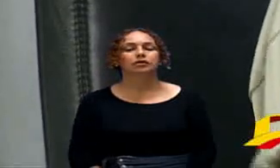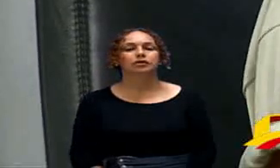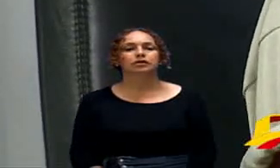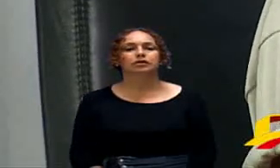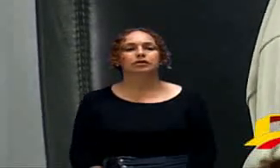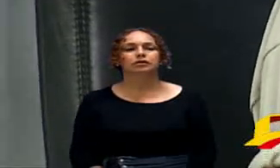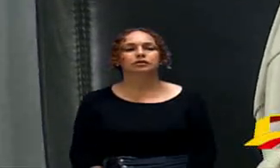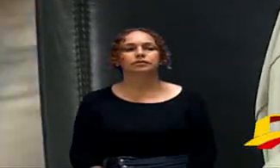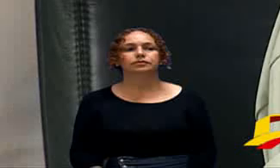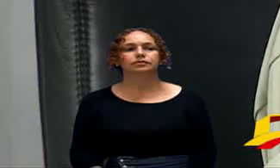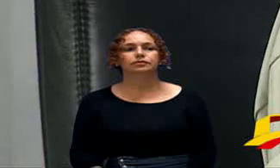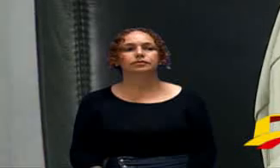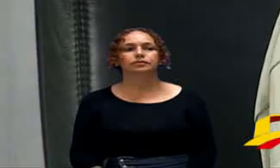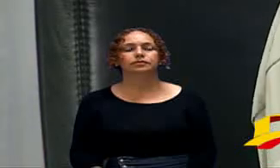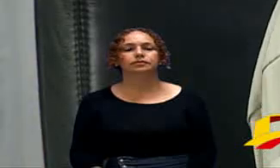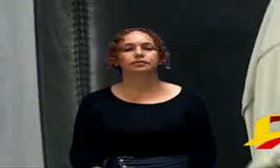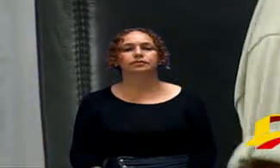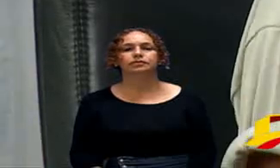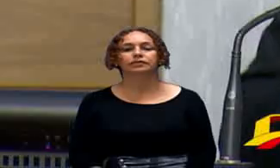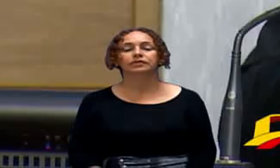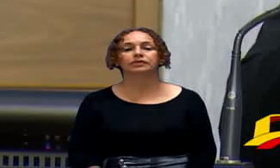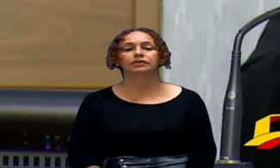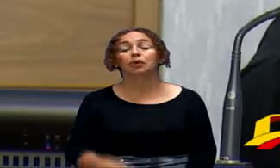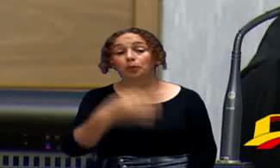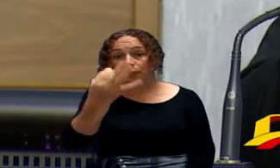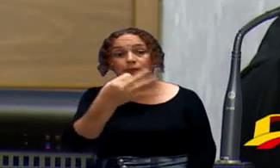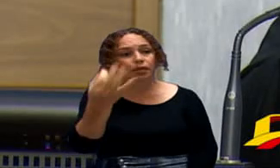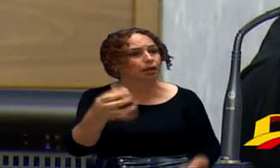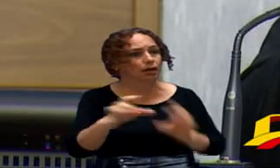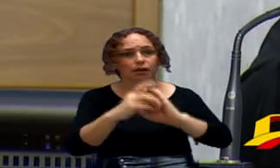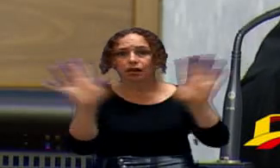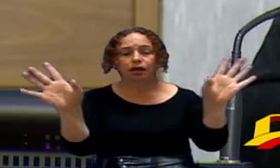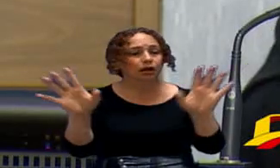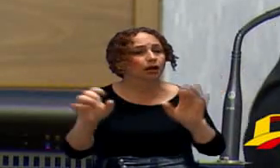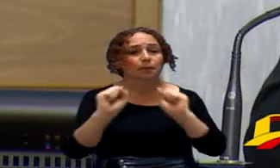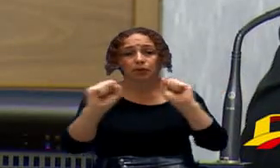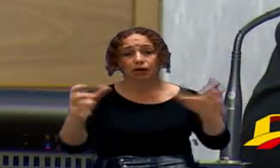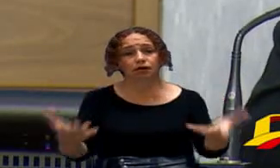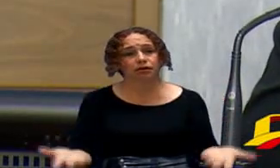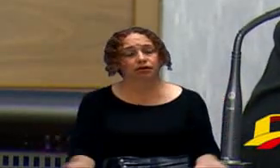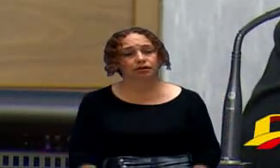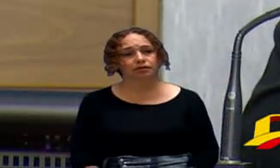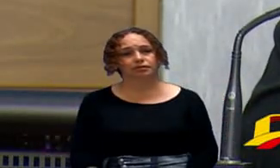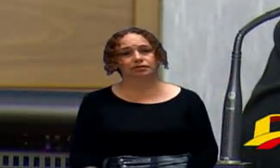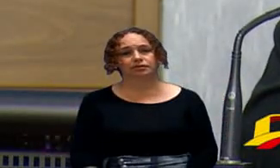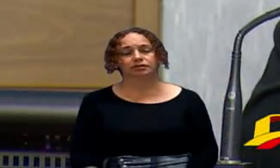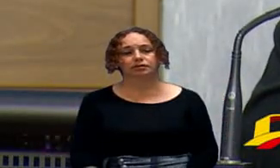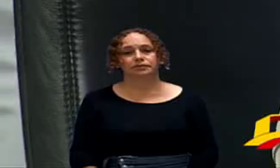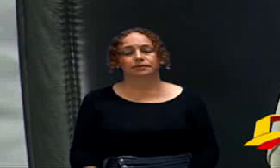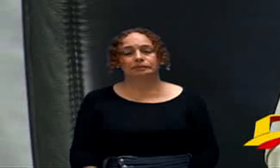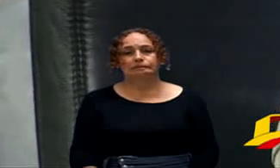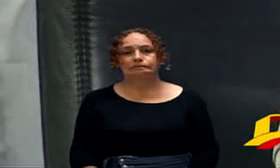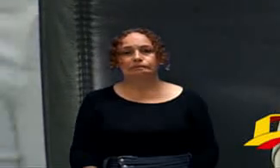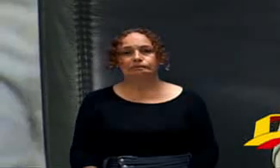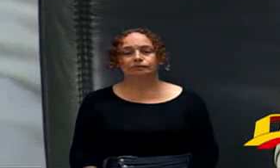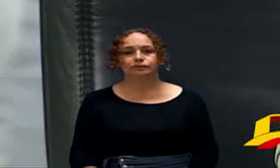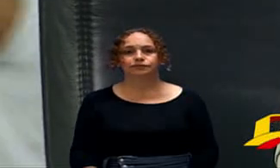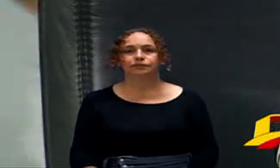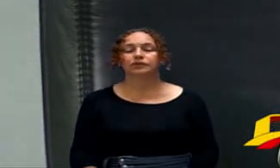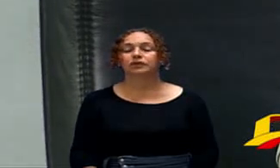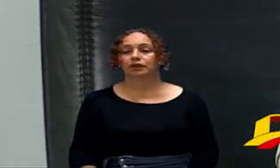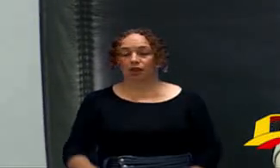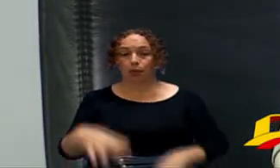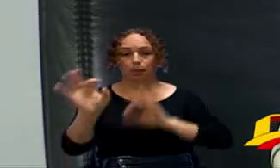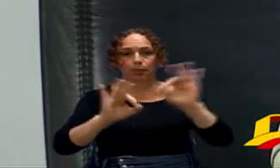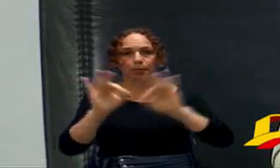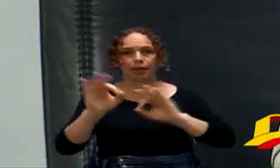Não entendi. Pode falar no microfone. É um minuto. Então, eu preparei slides, eu